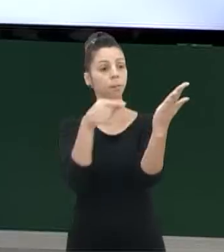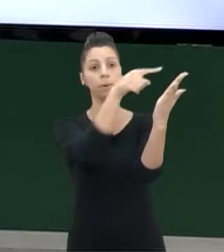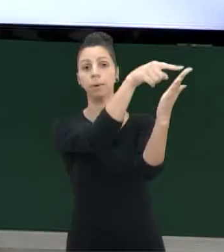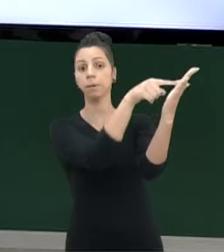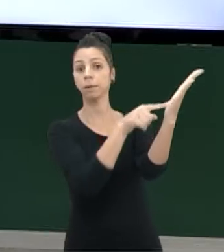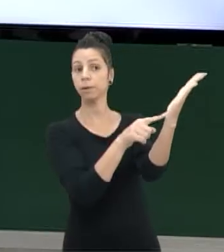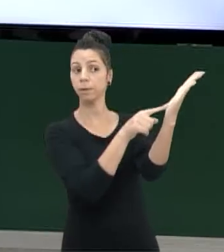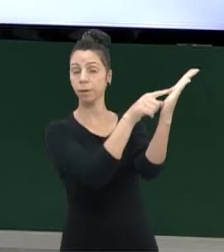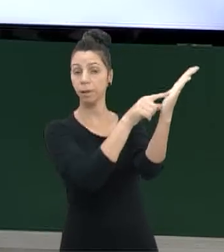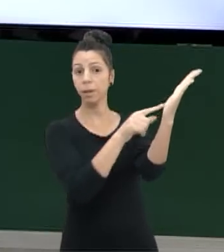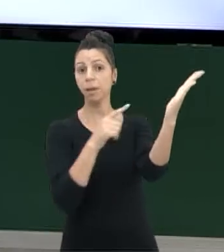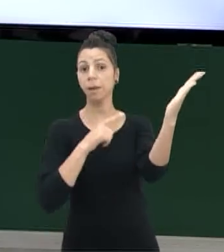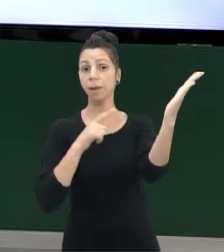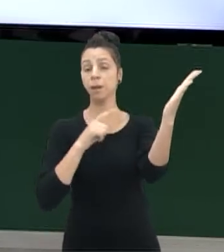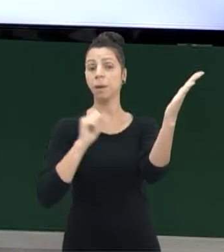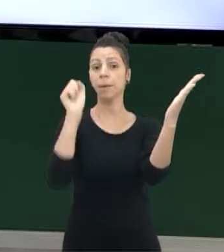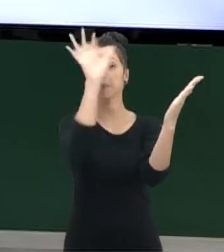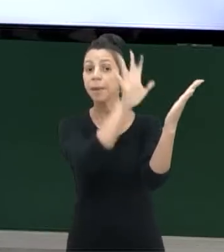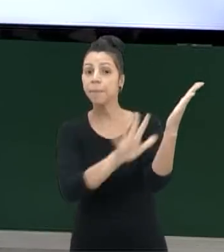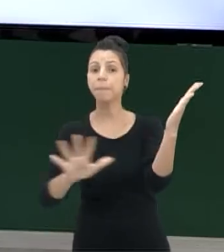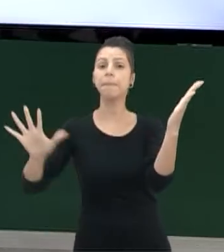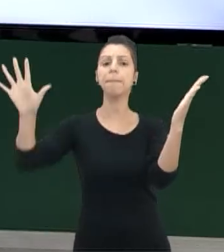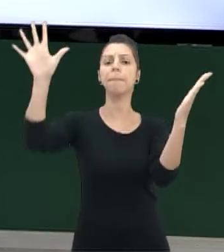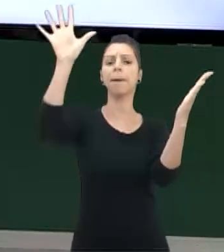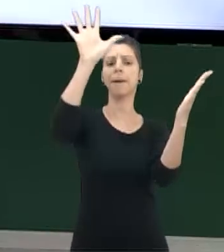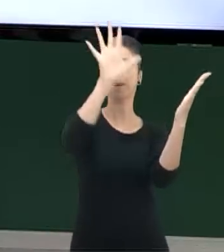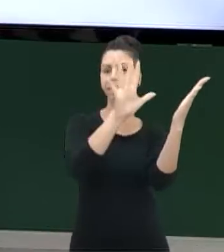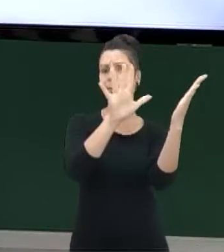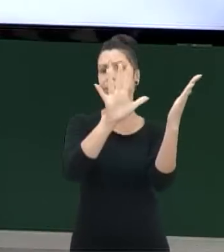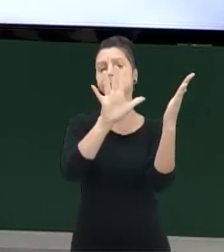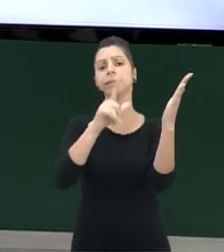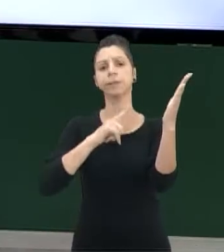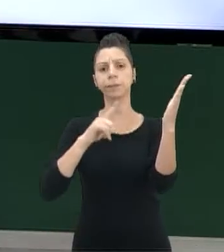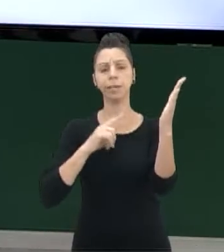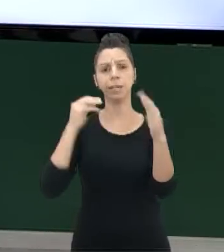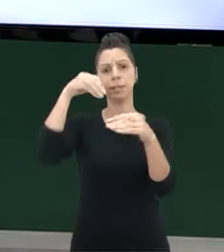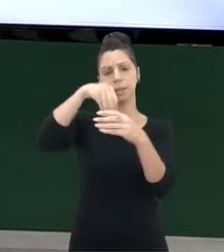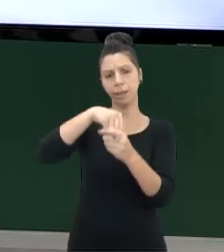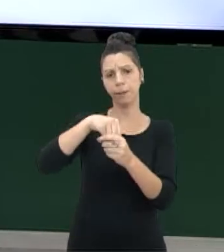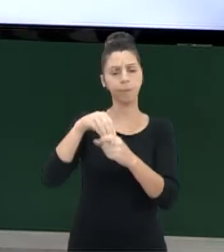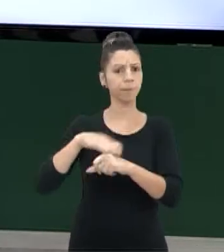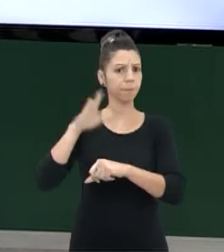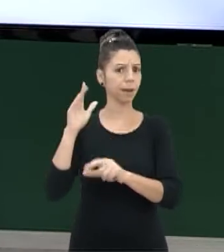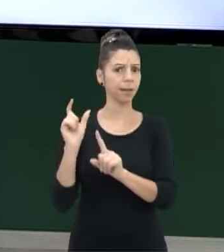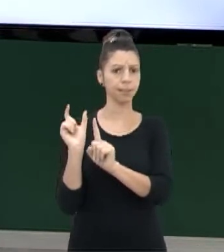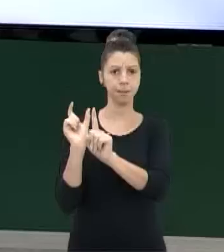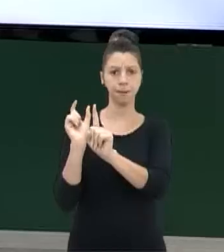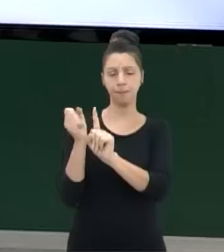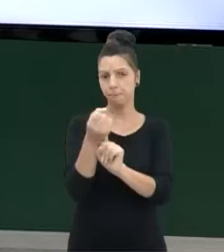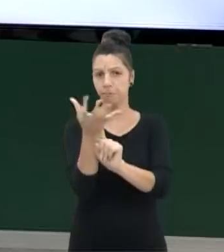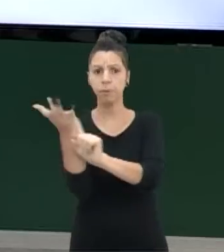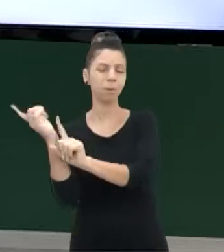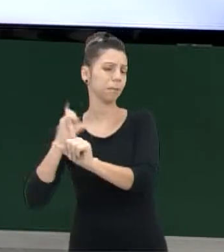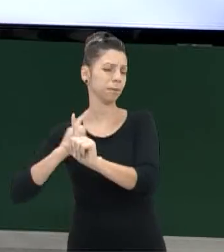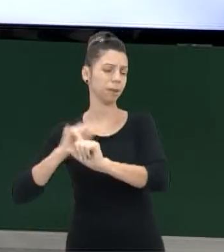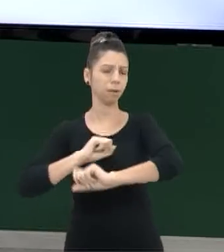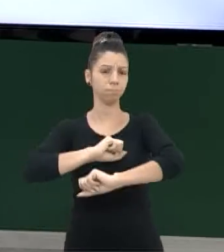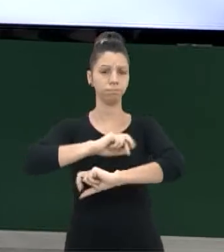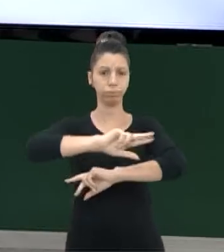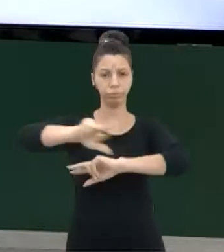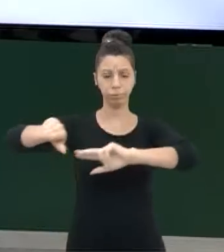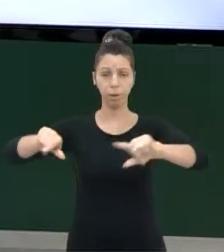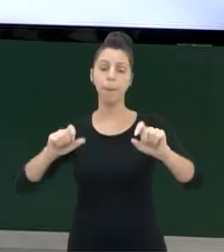mais imagens e menos verbal, né? Linguagem verbal. Ou podem misturar, né? Você pode ter